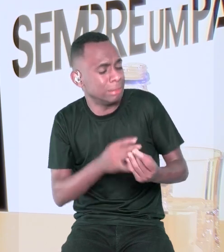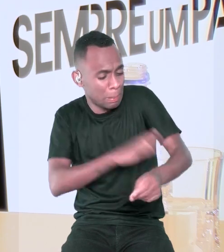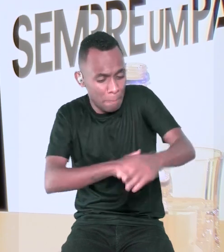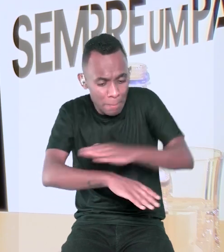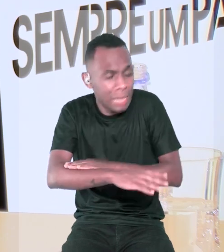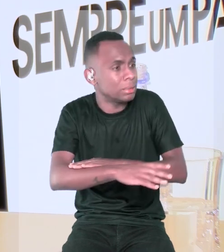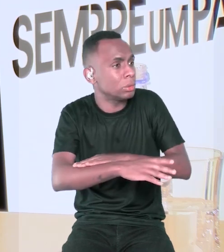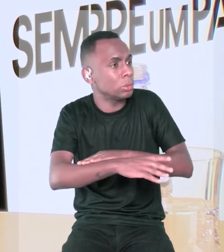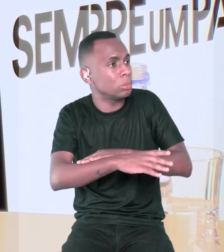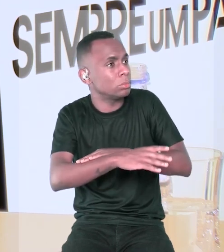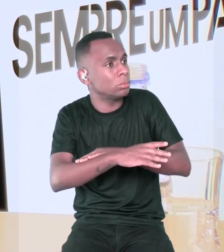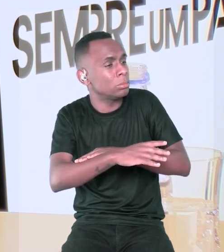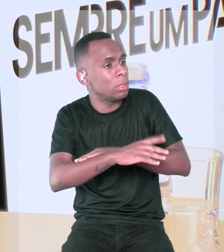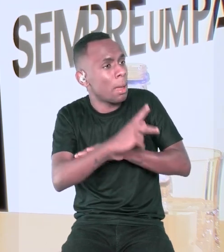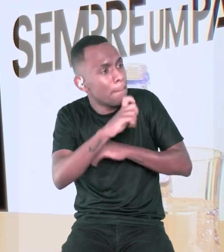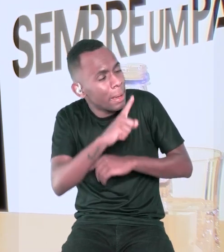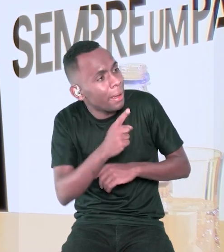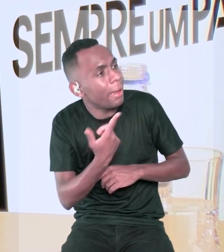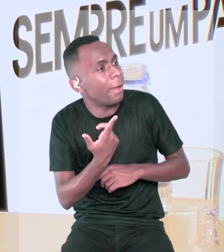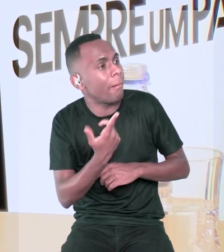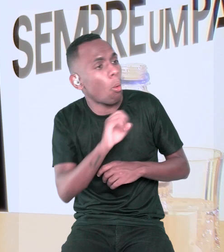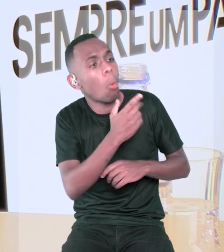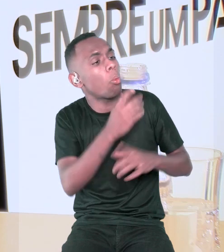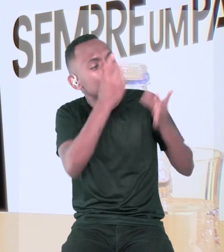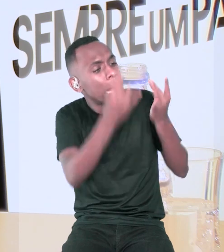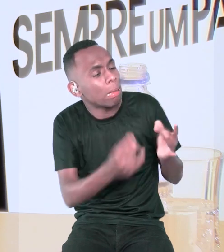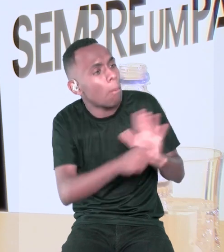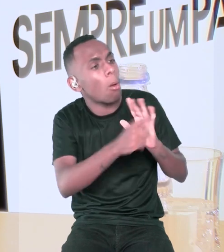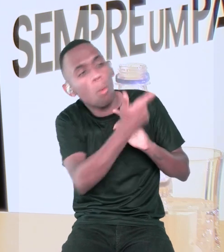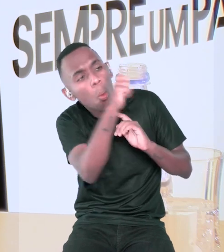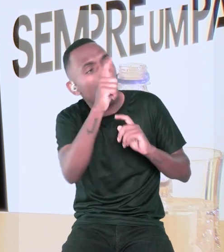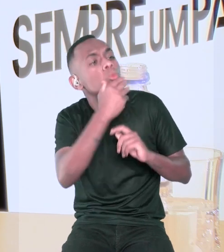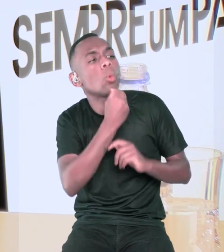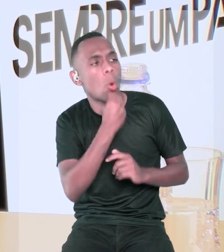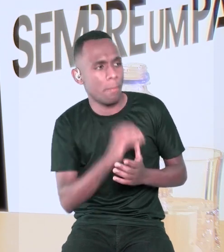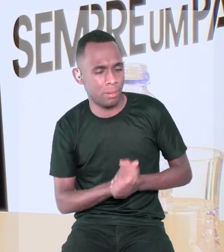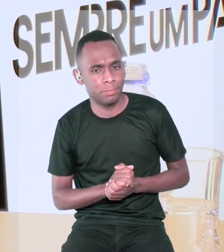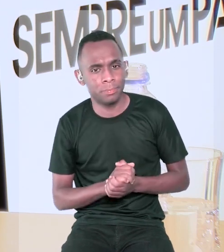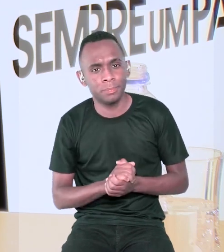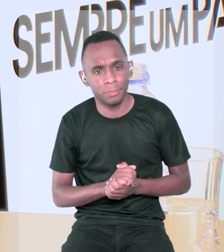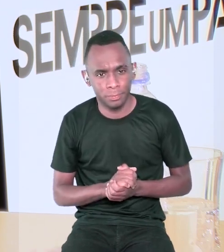mão, nem braço, nem feição, nem parte alguma de homem algum.